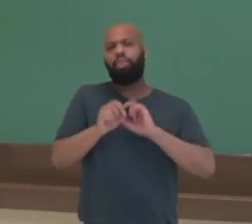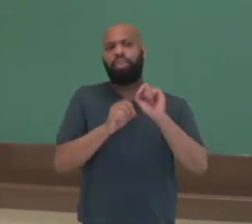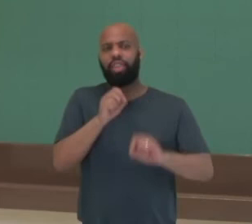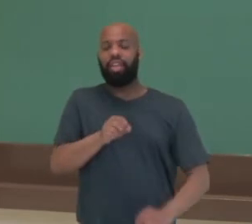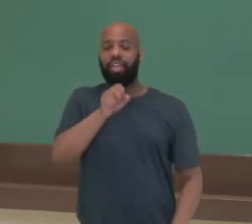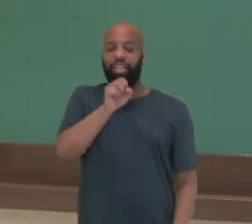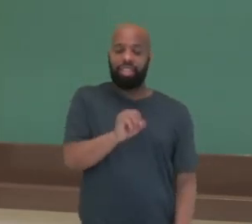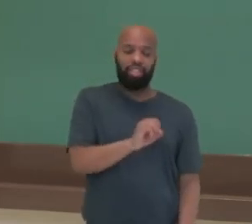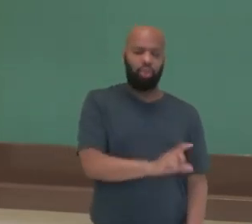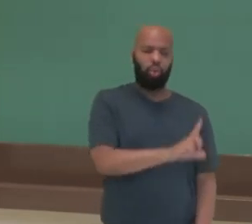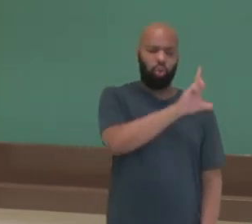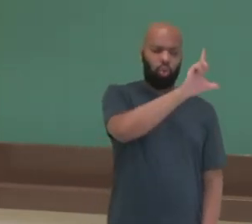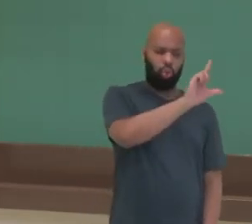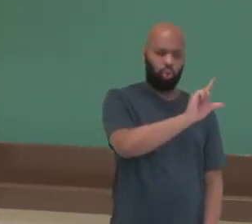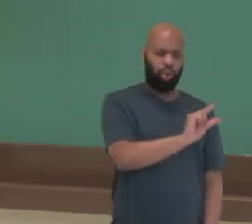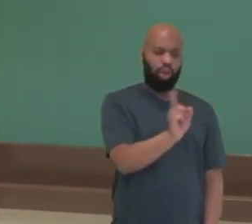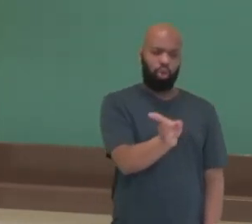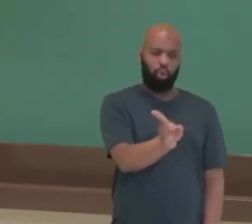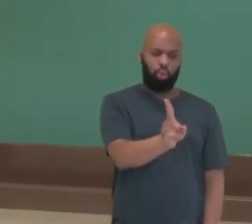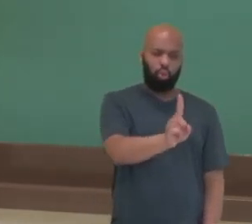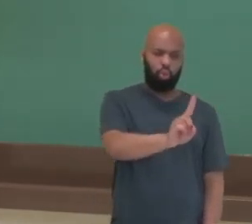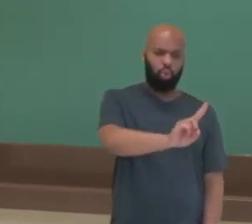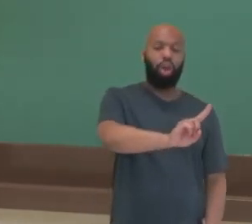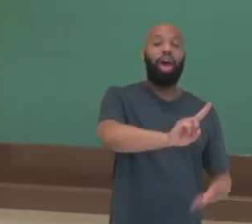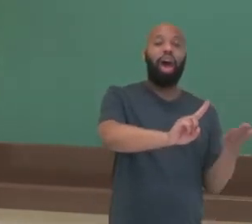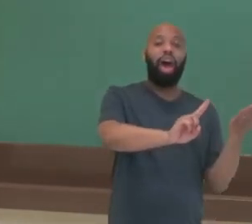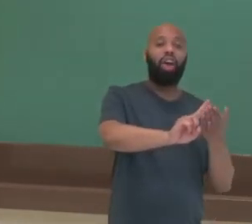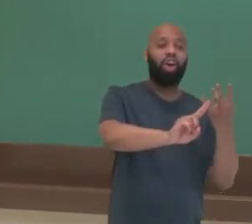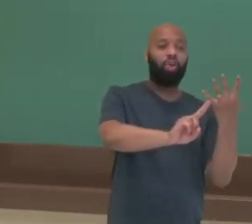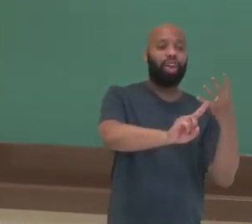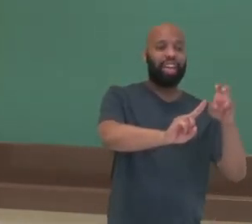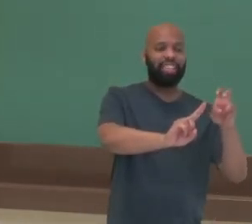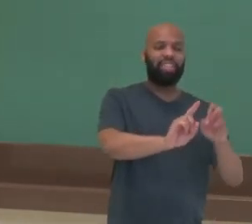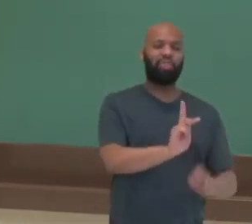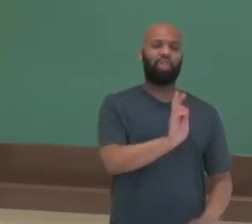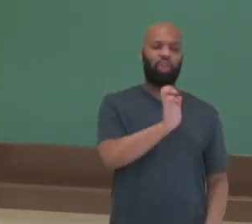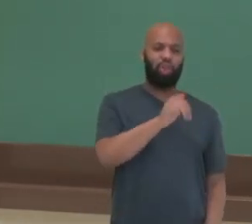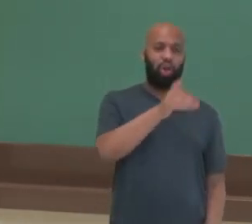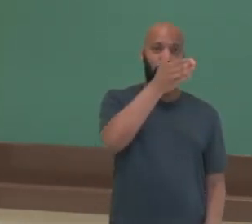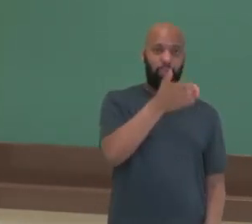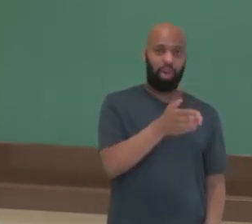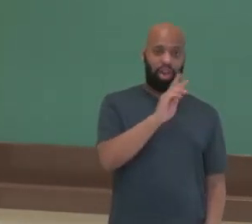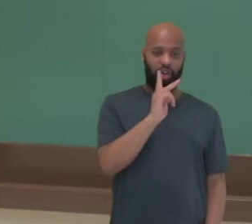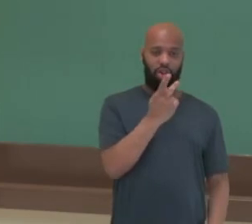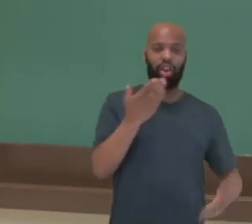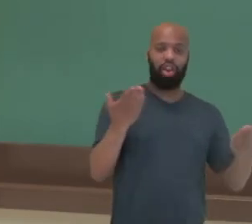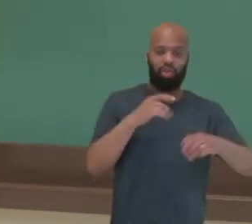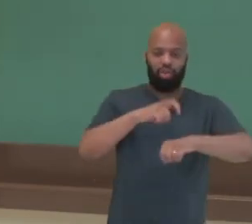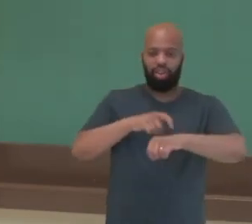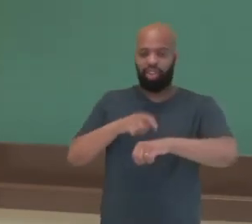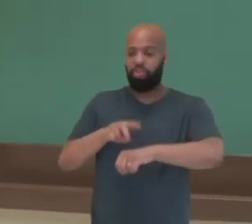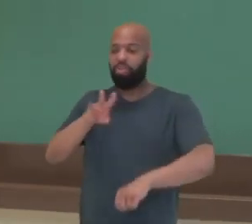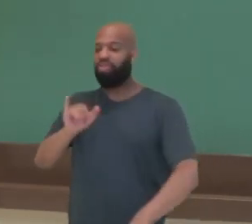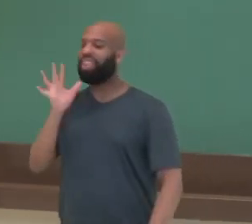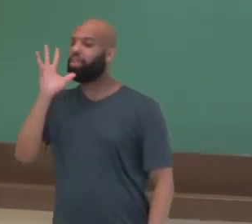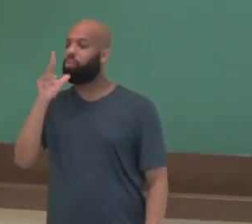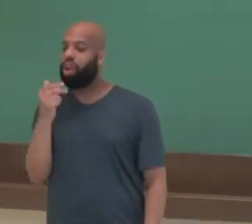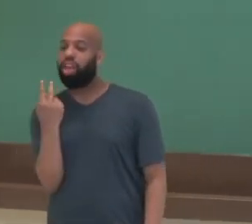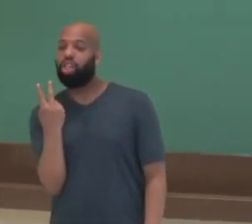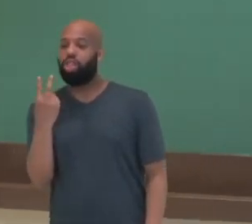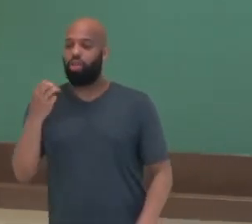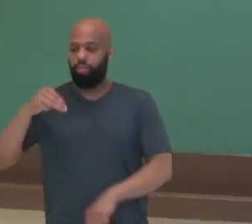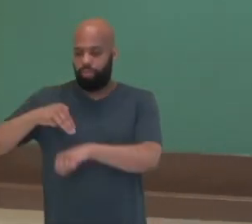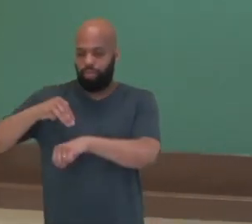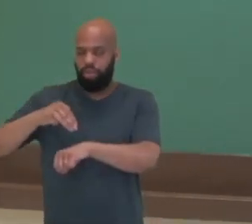a velocidade para 45 km por hora, o meu tempo percorrido vai ser de 2 minutos, ou seja,